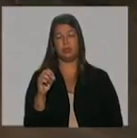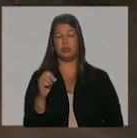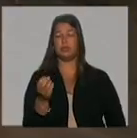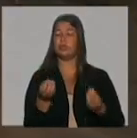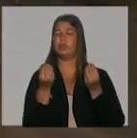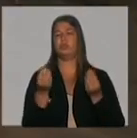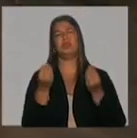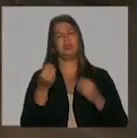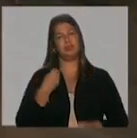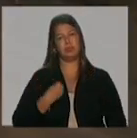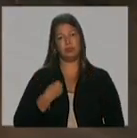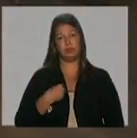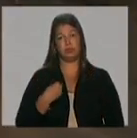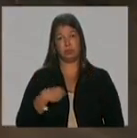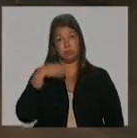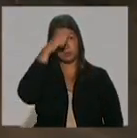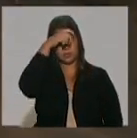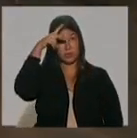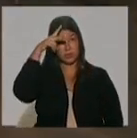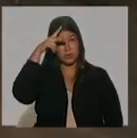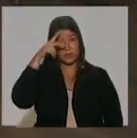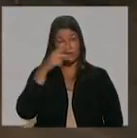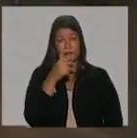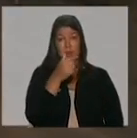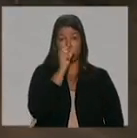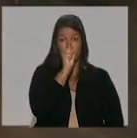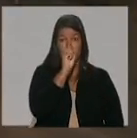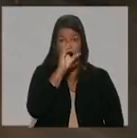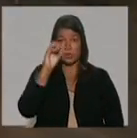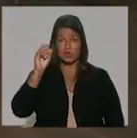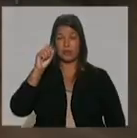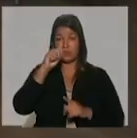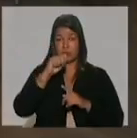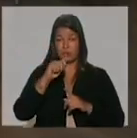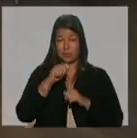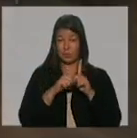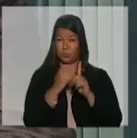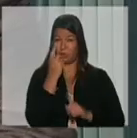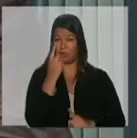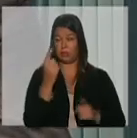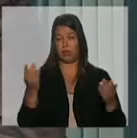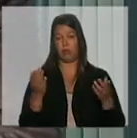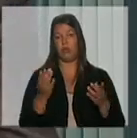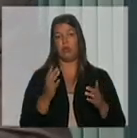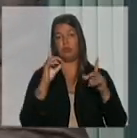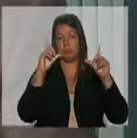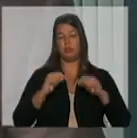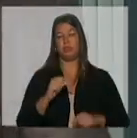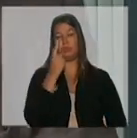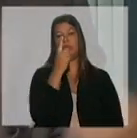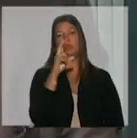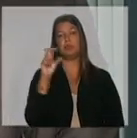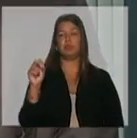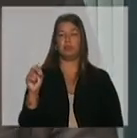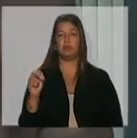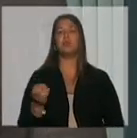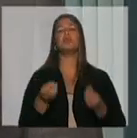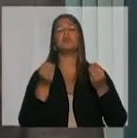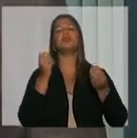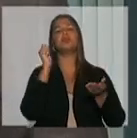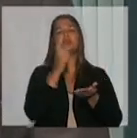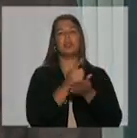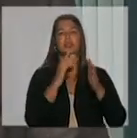milhões. Quer dizer, como que se vive uma prefeitura que tem 800 milhões de arrecadação, agora tem que fazer uma conta de